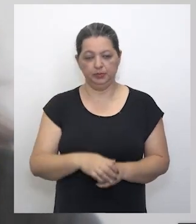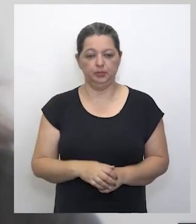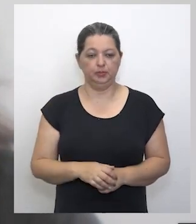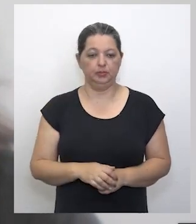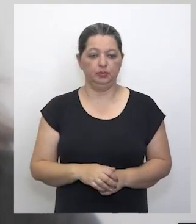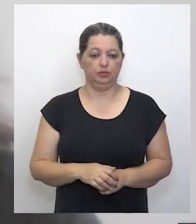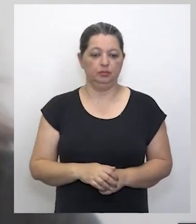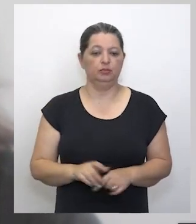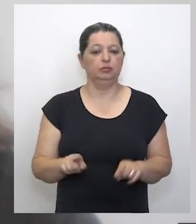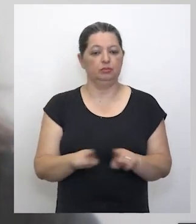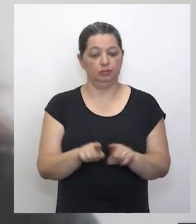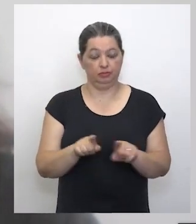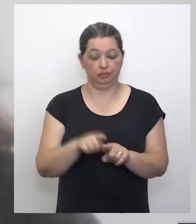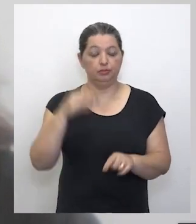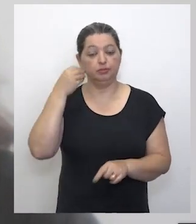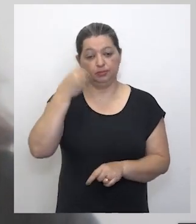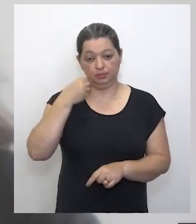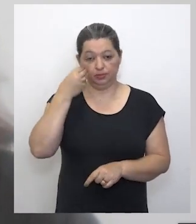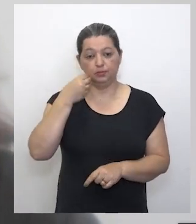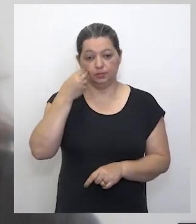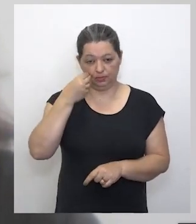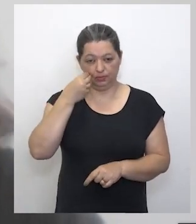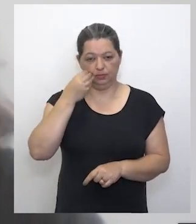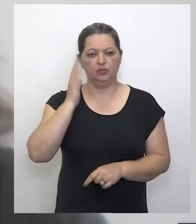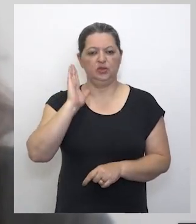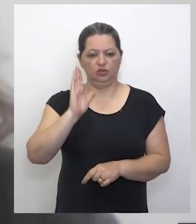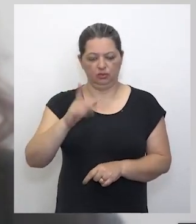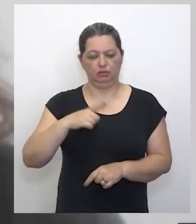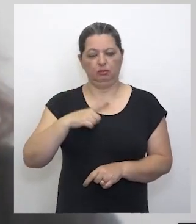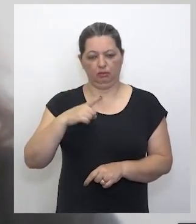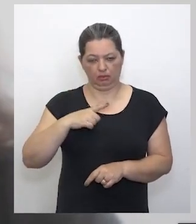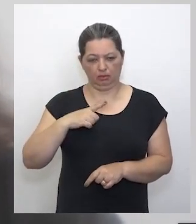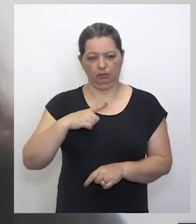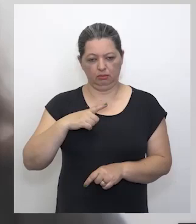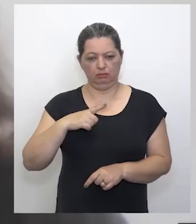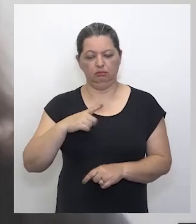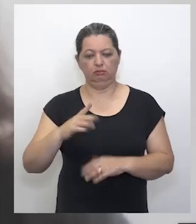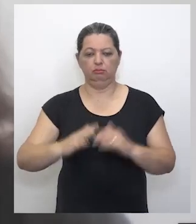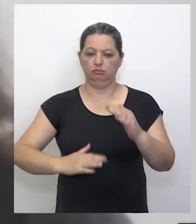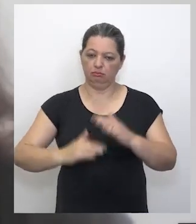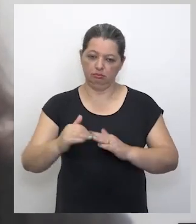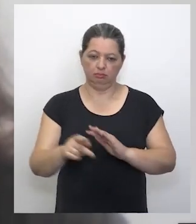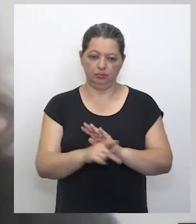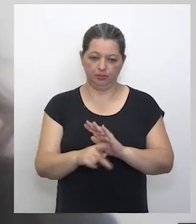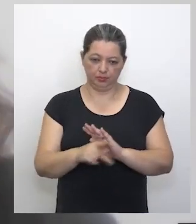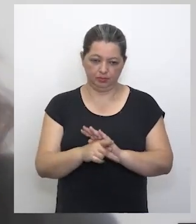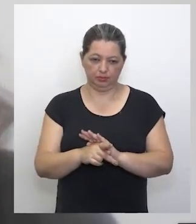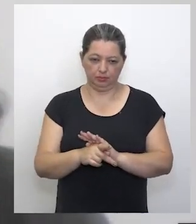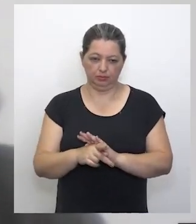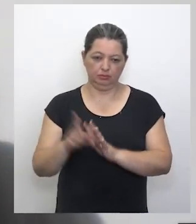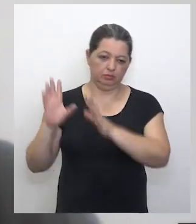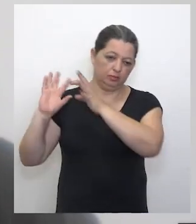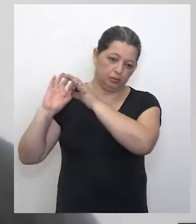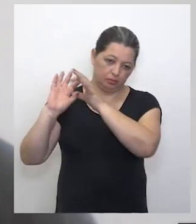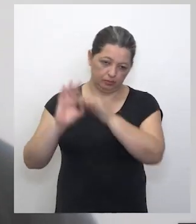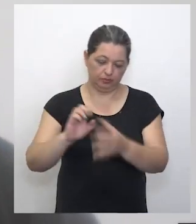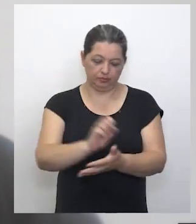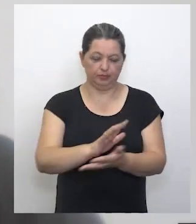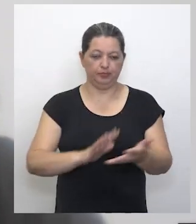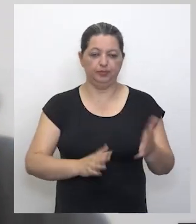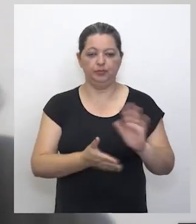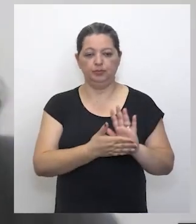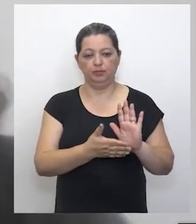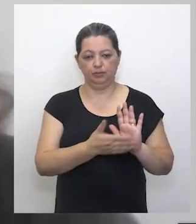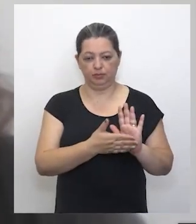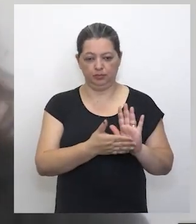as experiências que elas já trazem com ela. Ajuda a contextualizar as atividades que serão propostas